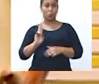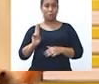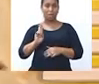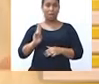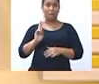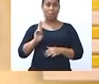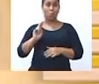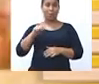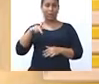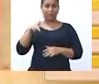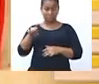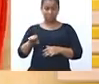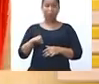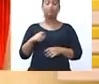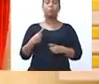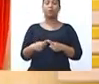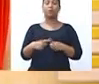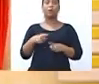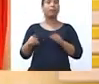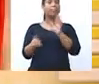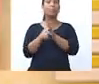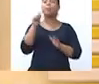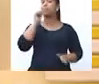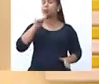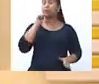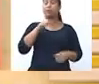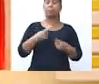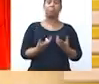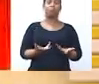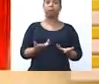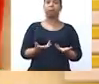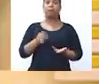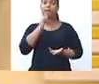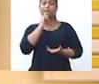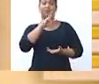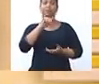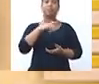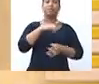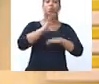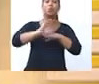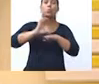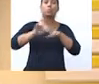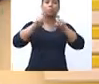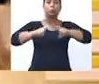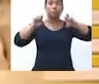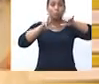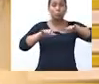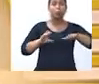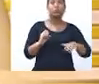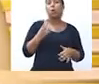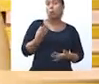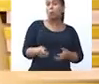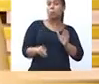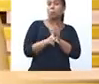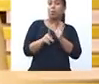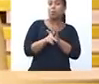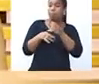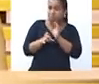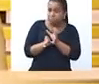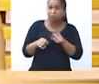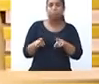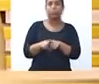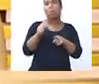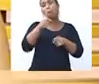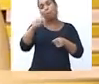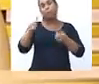curso de pedagogia, ele é predominantemente feminino. Se a gente vai ver, por exemplo, um curso de computação, ou curso de física, ou